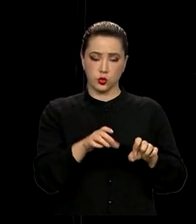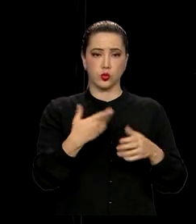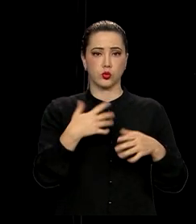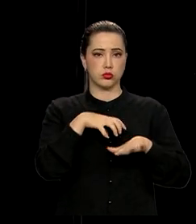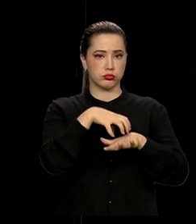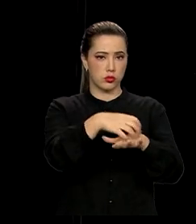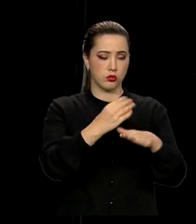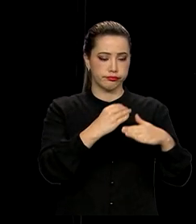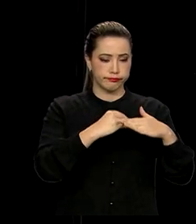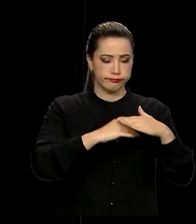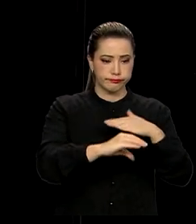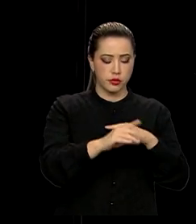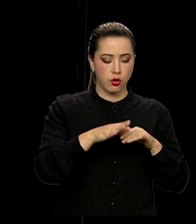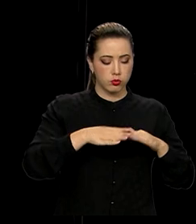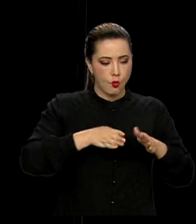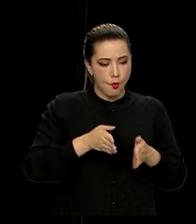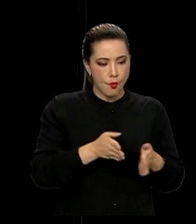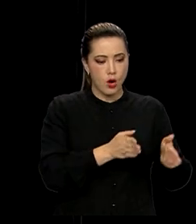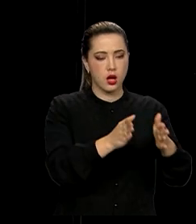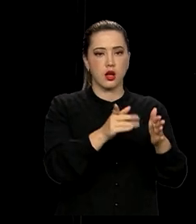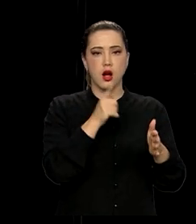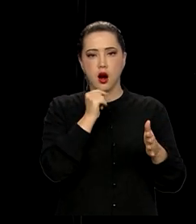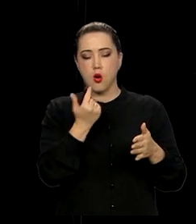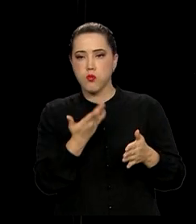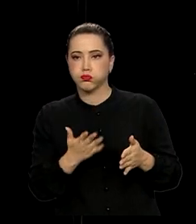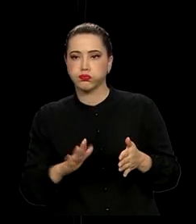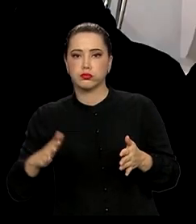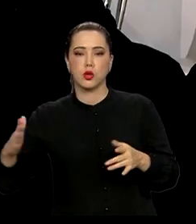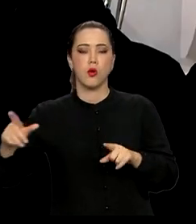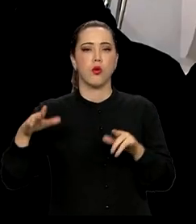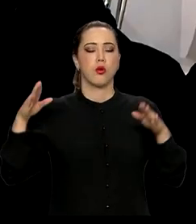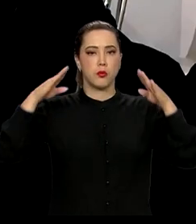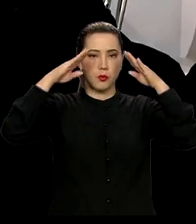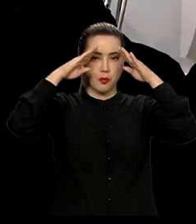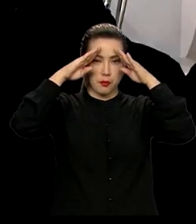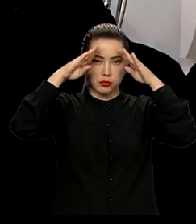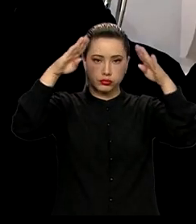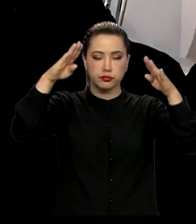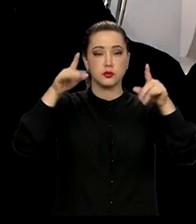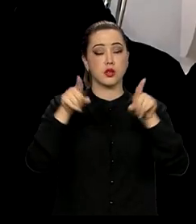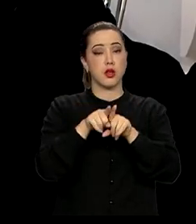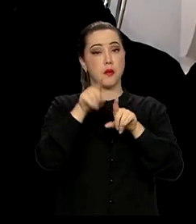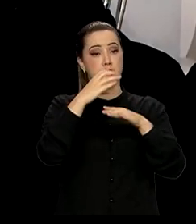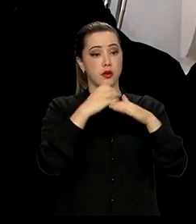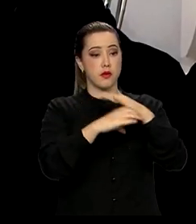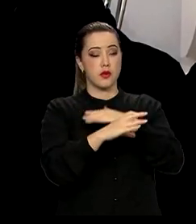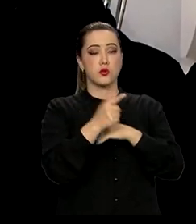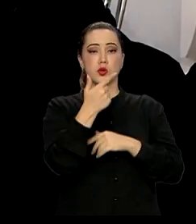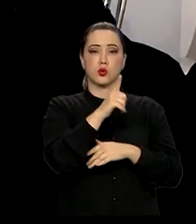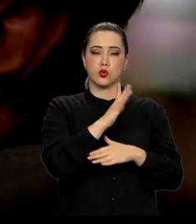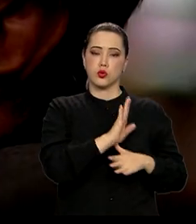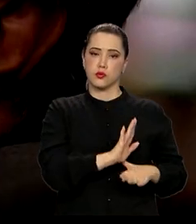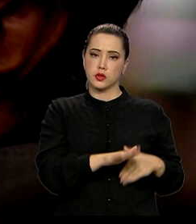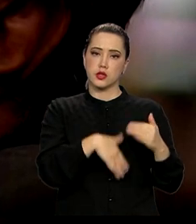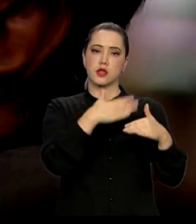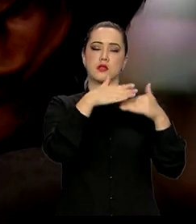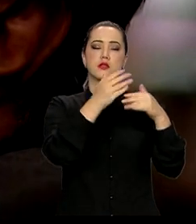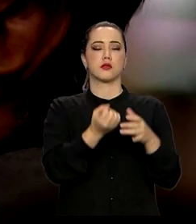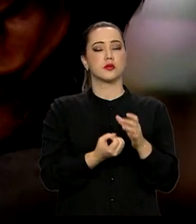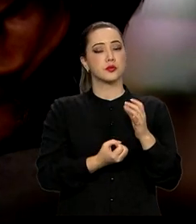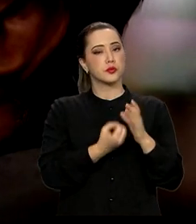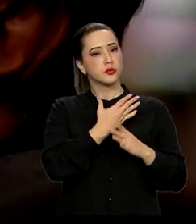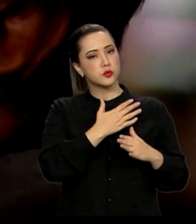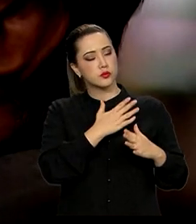em rodovias, ferrovias, hidrovias, portos e aeroportos. Para que o investimento volte a crescer e gerar